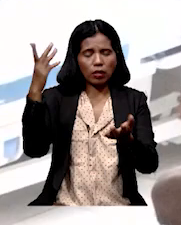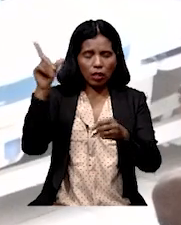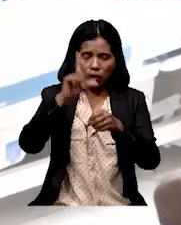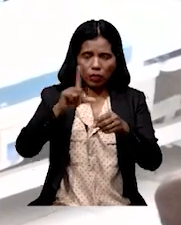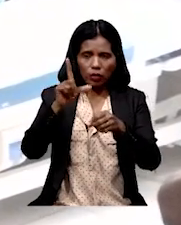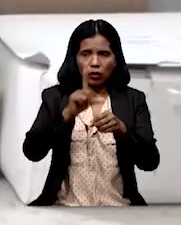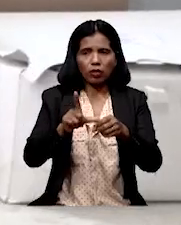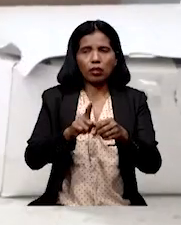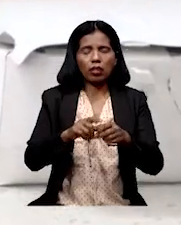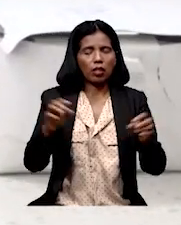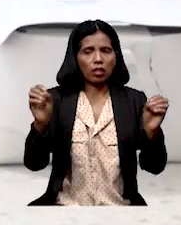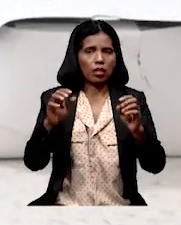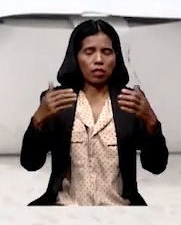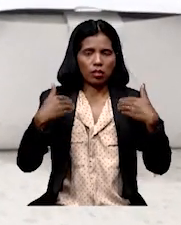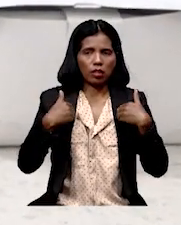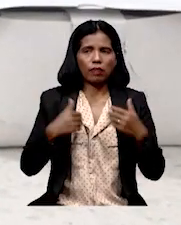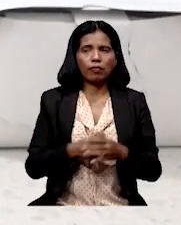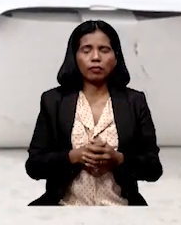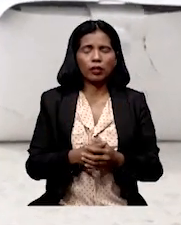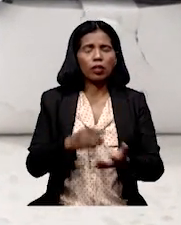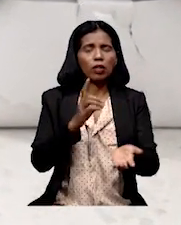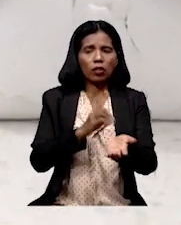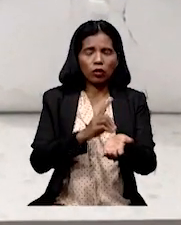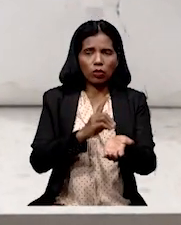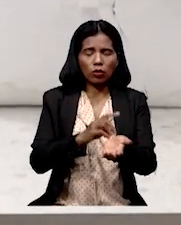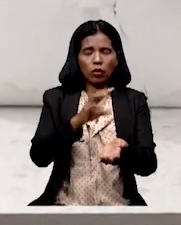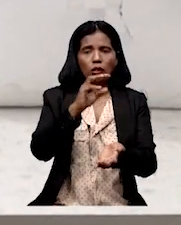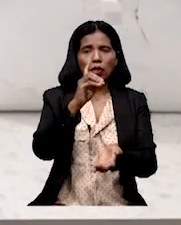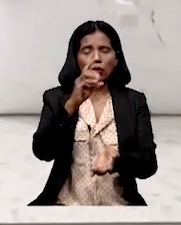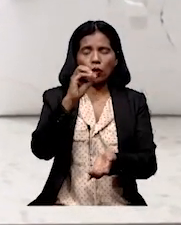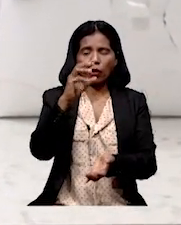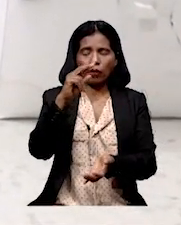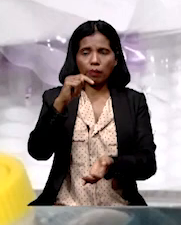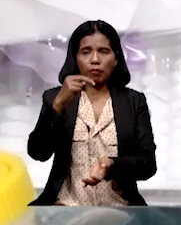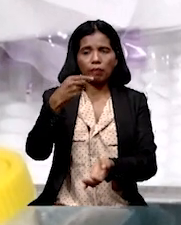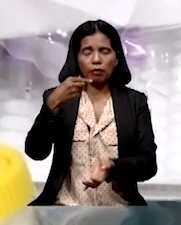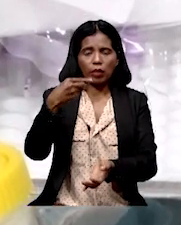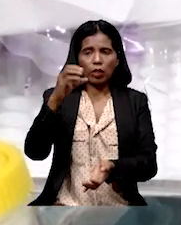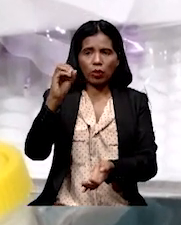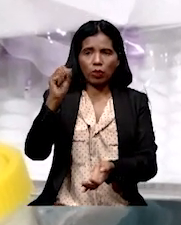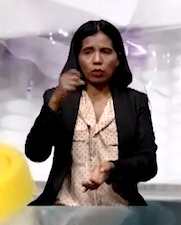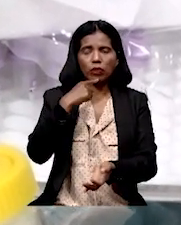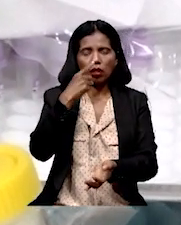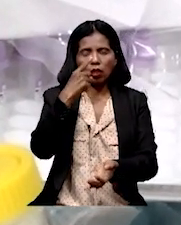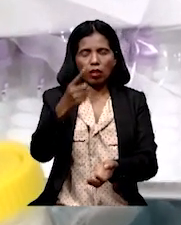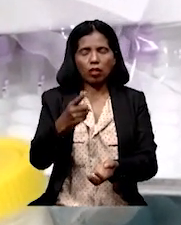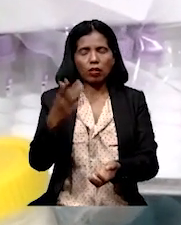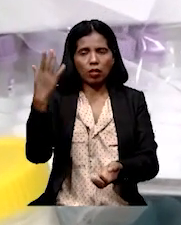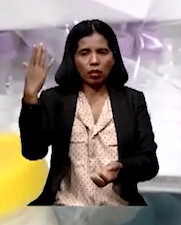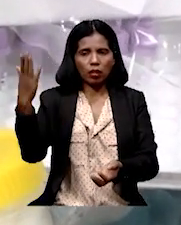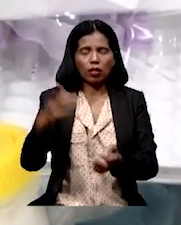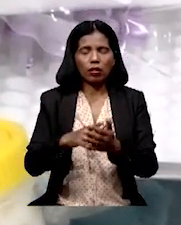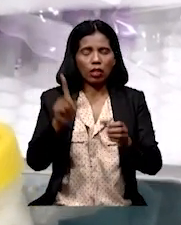internamento balun la Iona. Medical Science Domingos Antônio Soares Ximenez, atorra preocupação e a sala